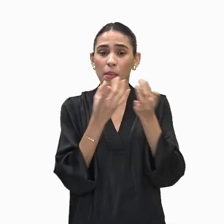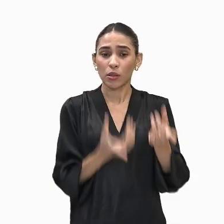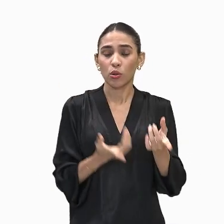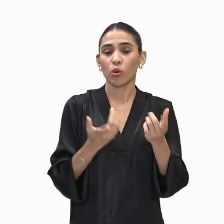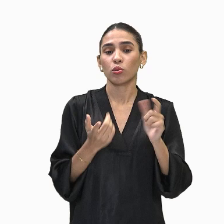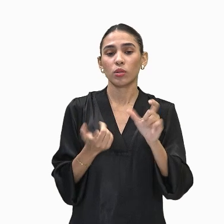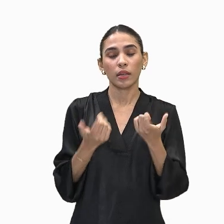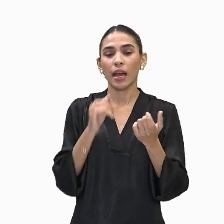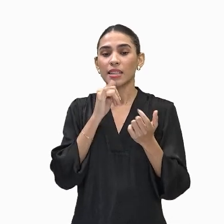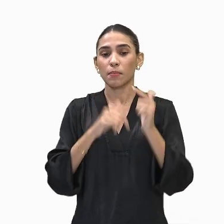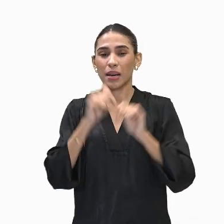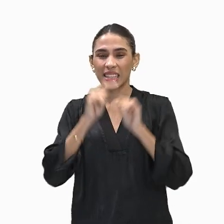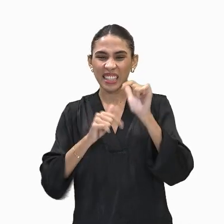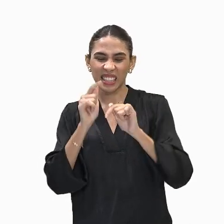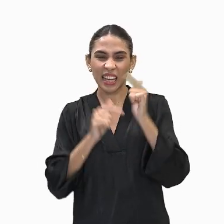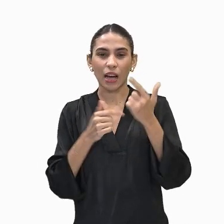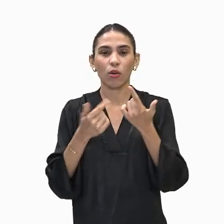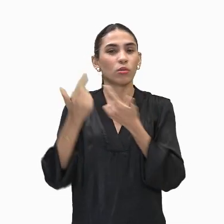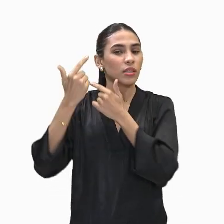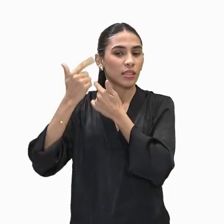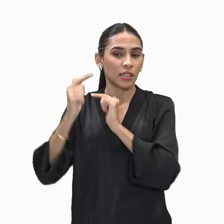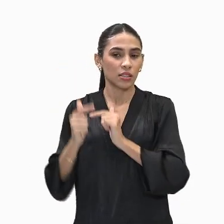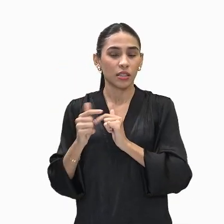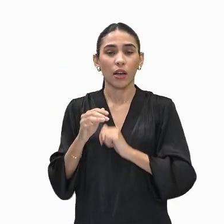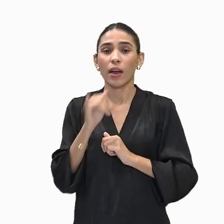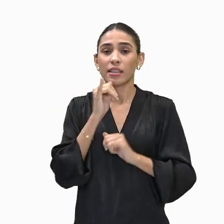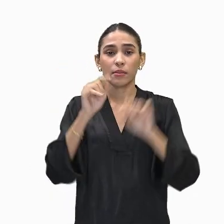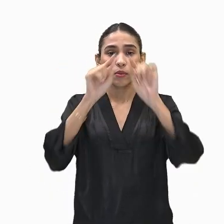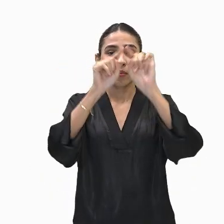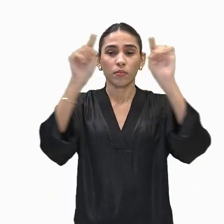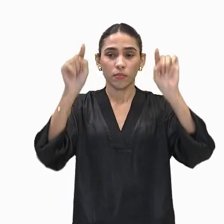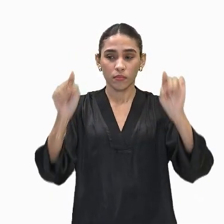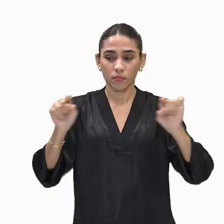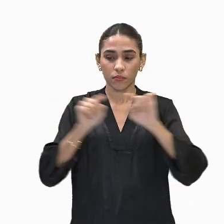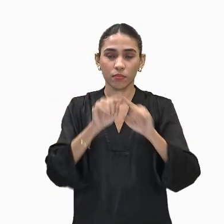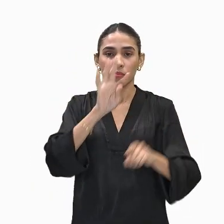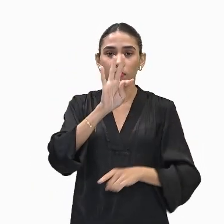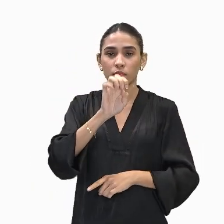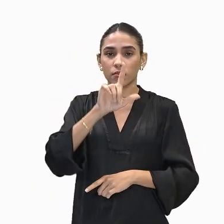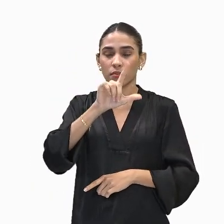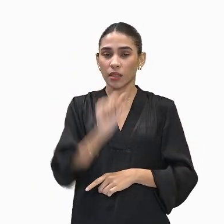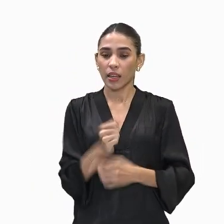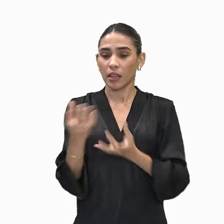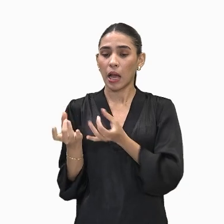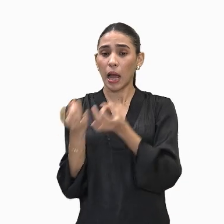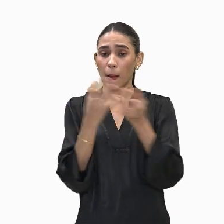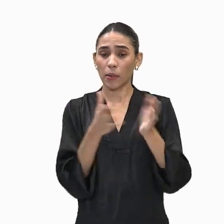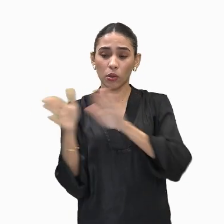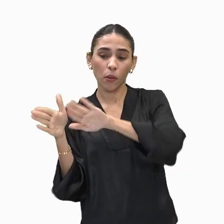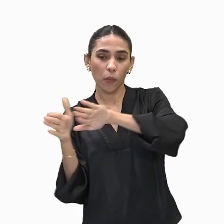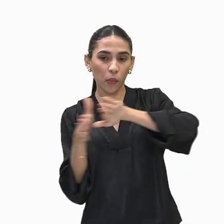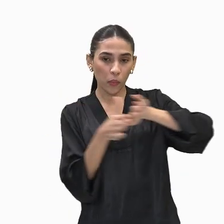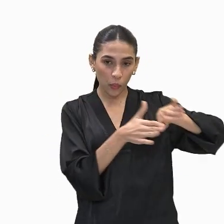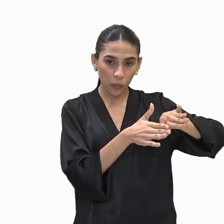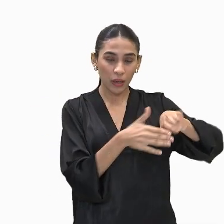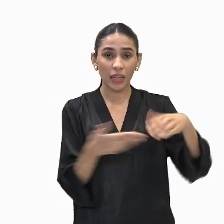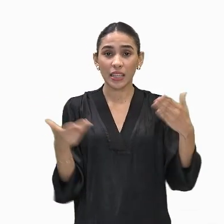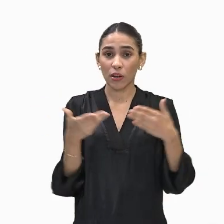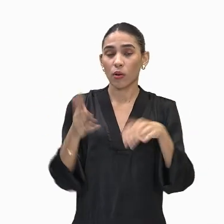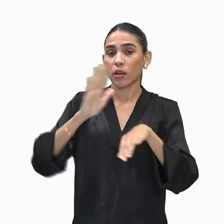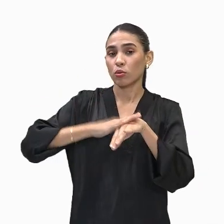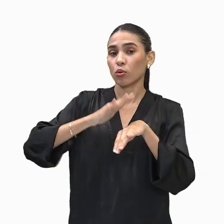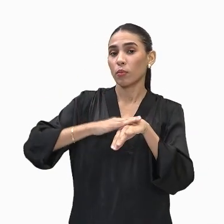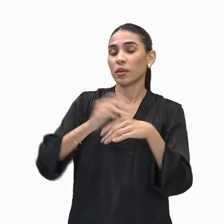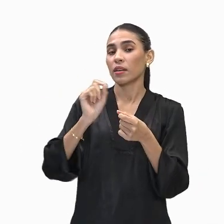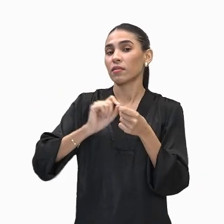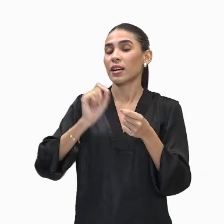por exemplo, seja um suporte de madeira, num afresco, não, eles abandonam esses suportes tradicionais e eles fazem